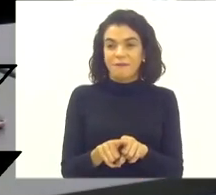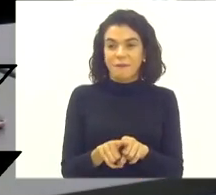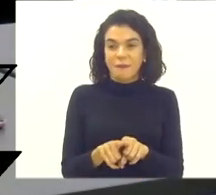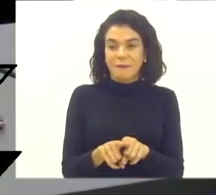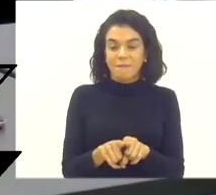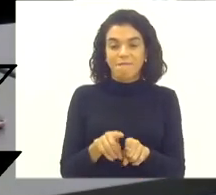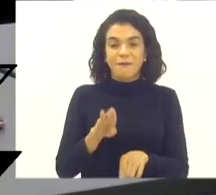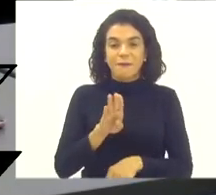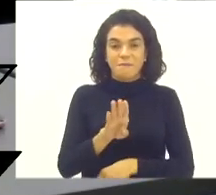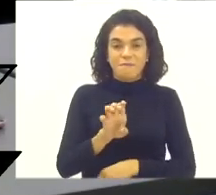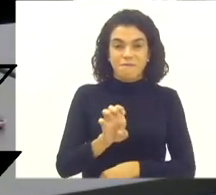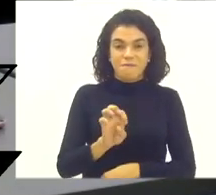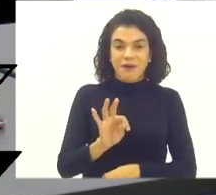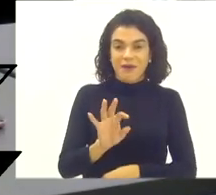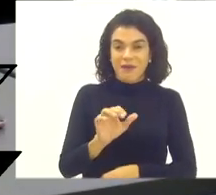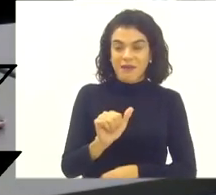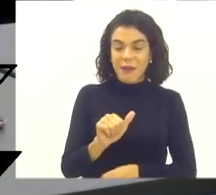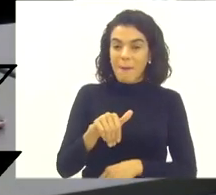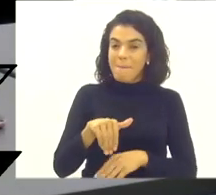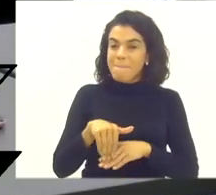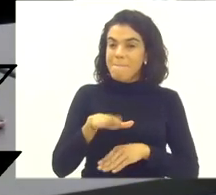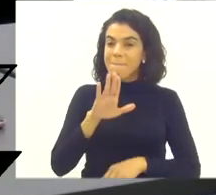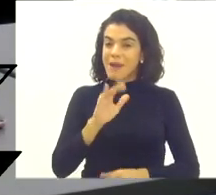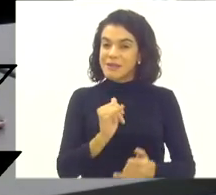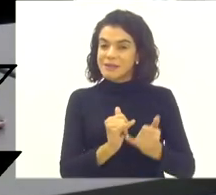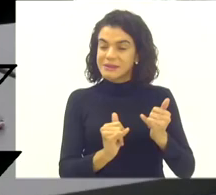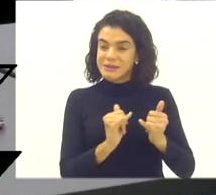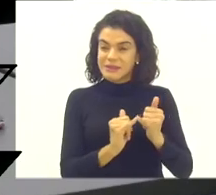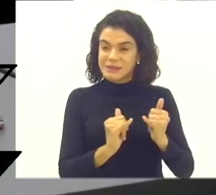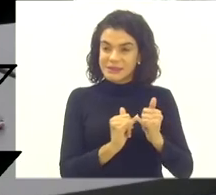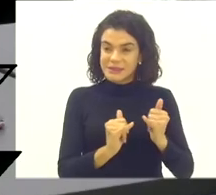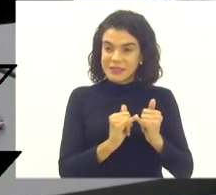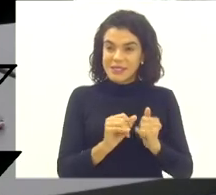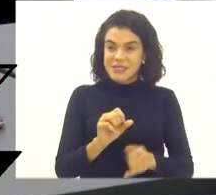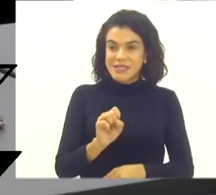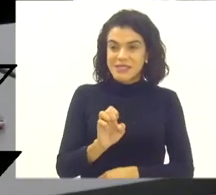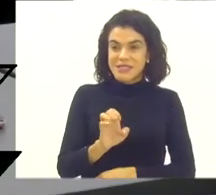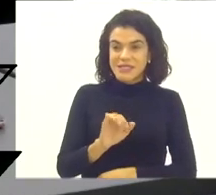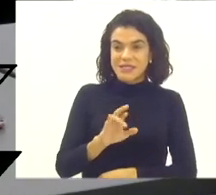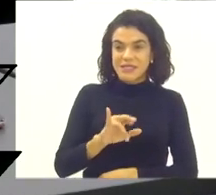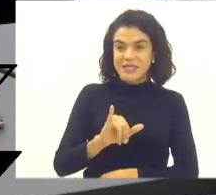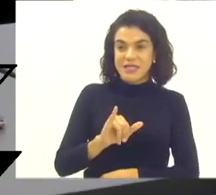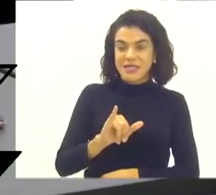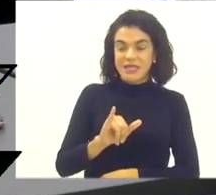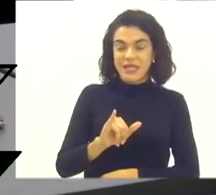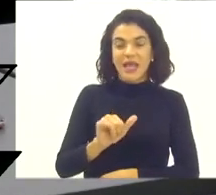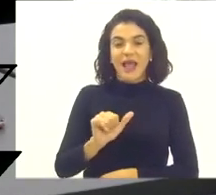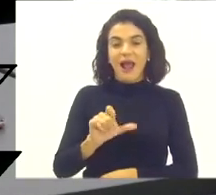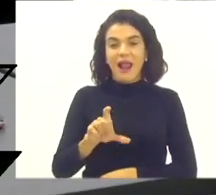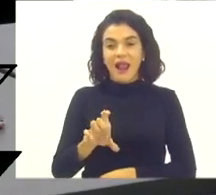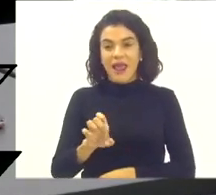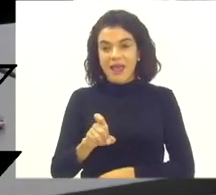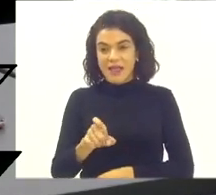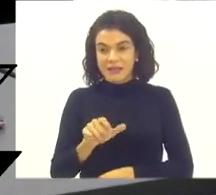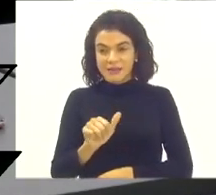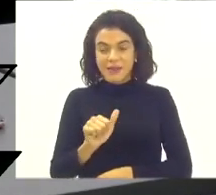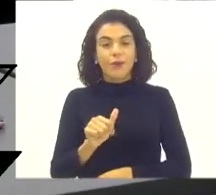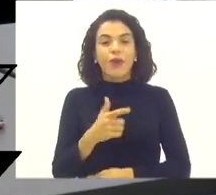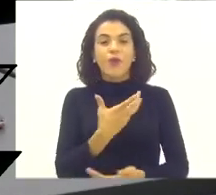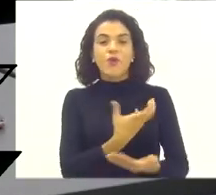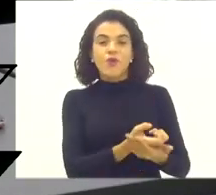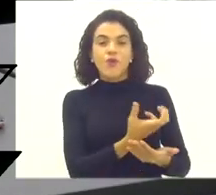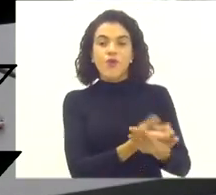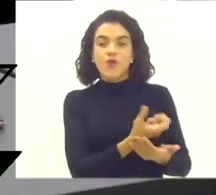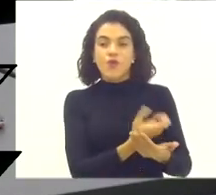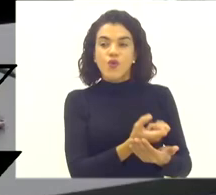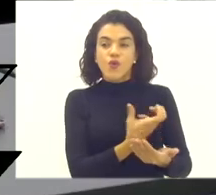a Beta ela é mais semelhante a Siri Alexia do ponto de vista delas agirem a partir de banco de dados